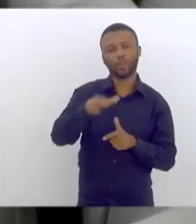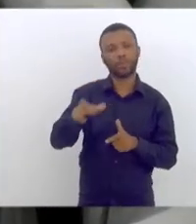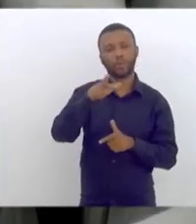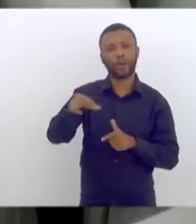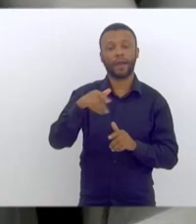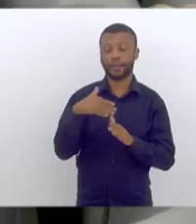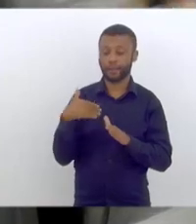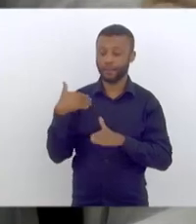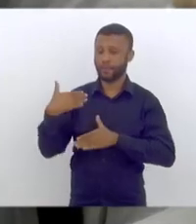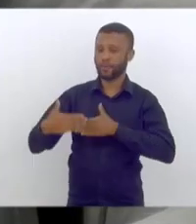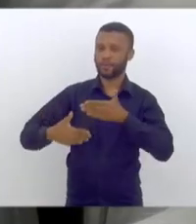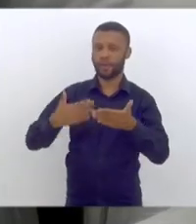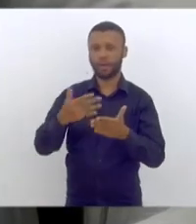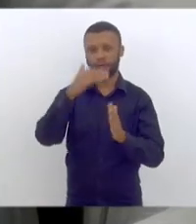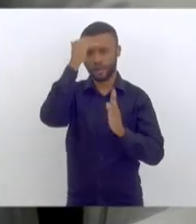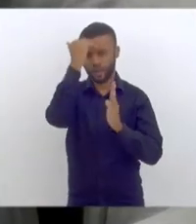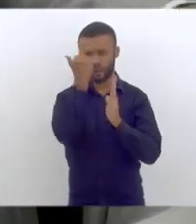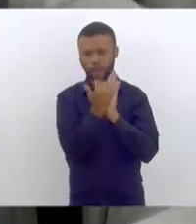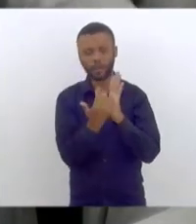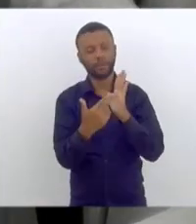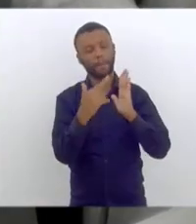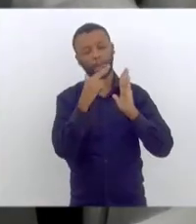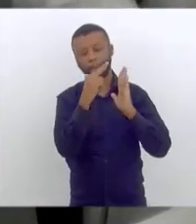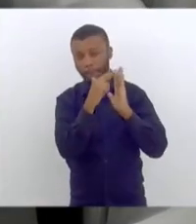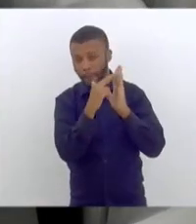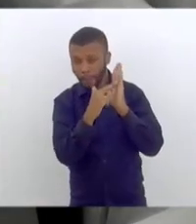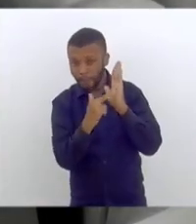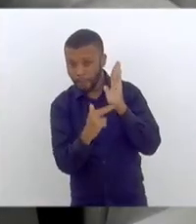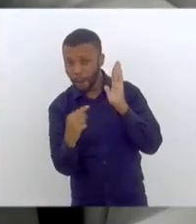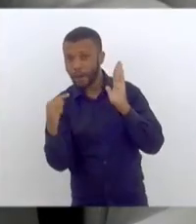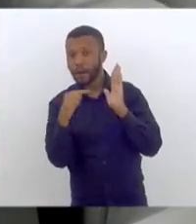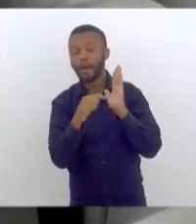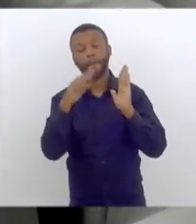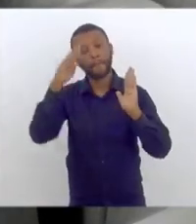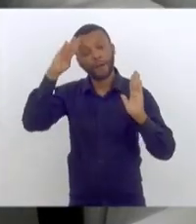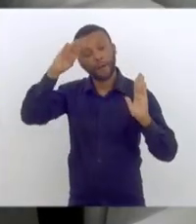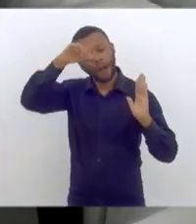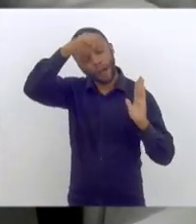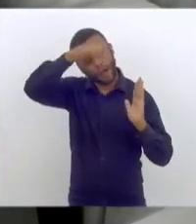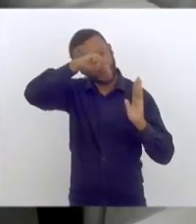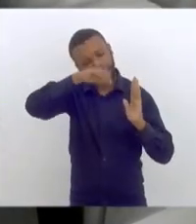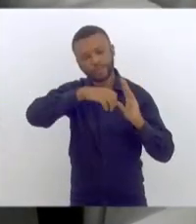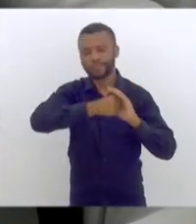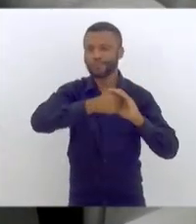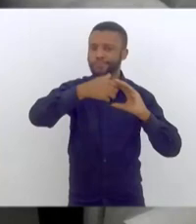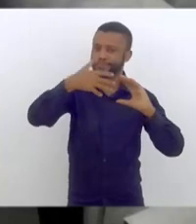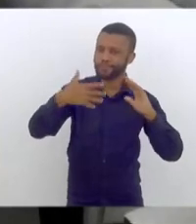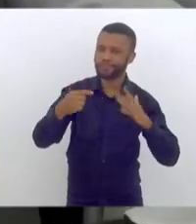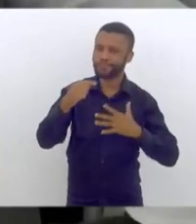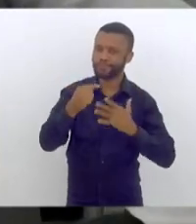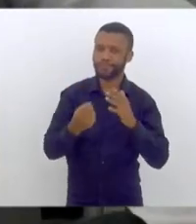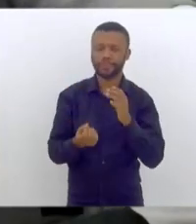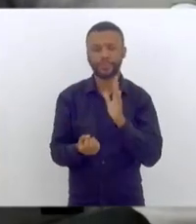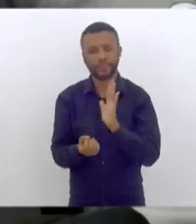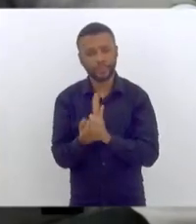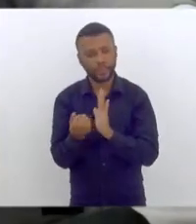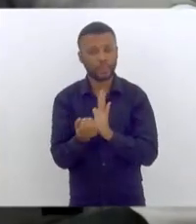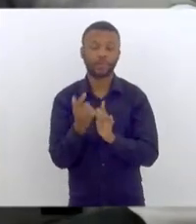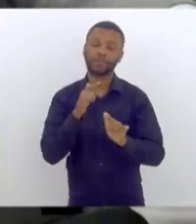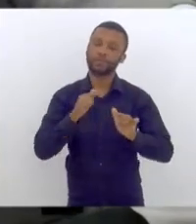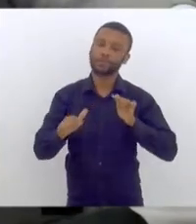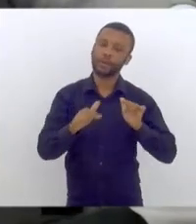Eles seguem o seu rito Eles são avaliados inclusive levando em consideração os aspectos de relação de geração de emprego